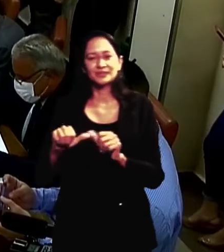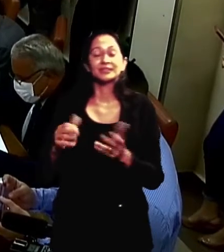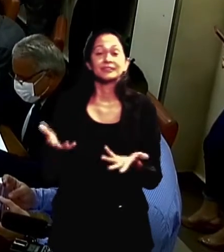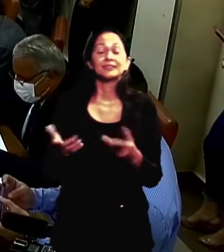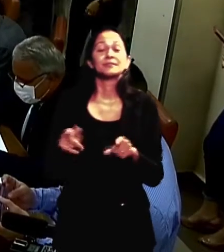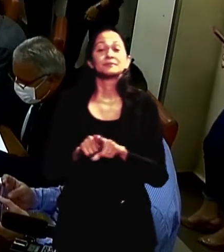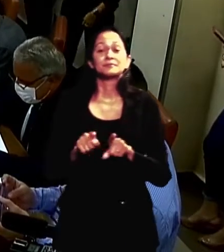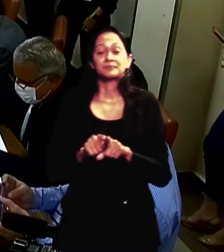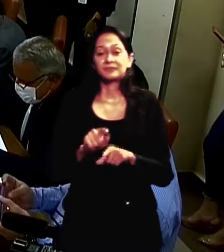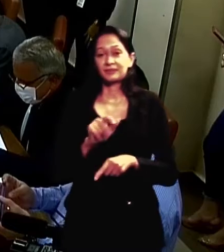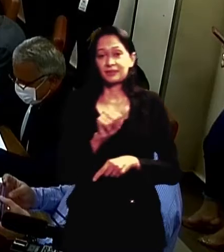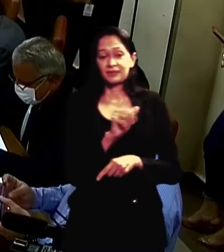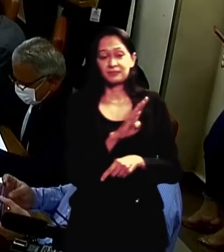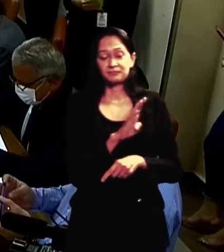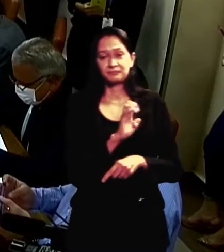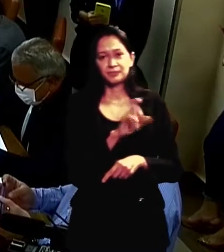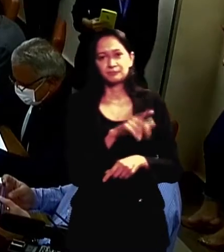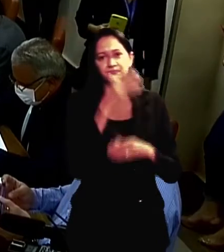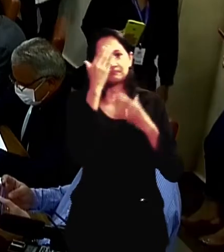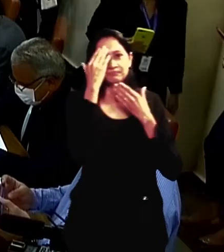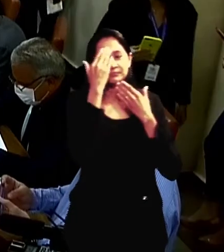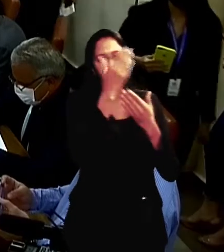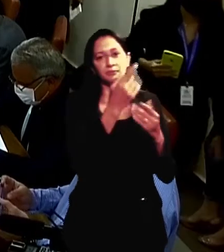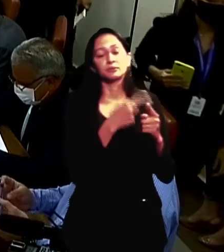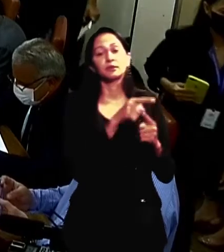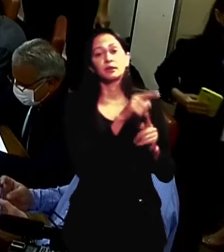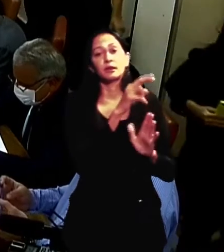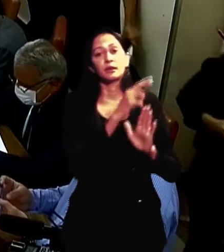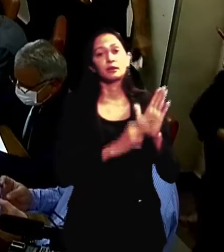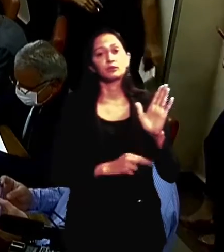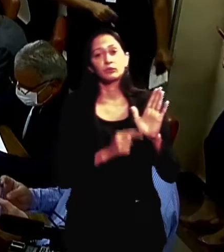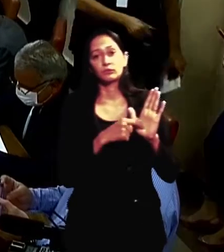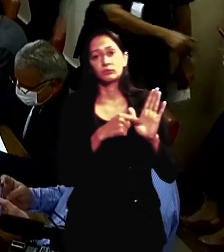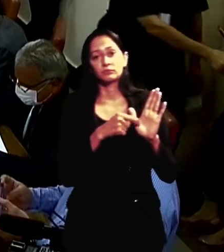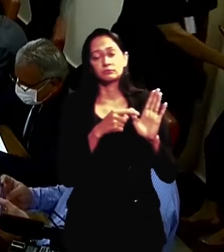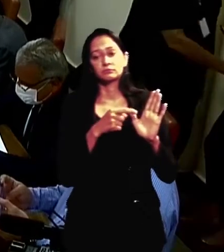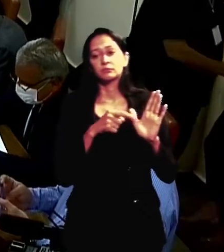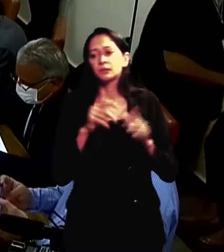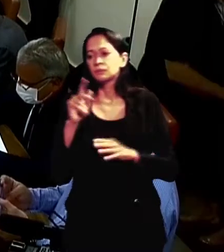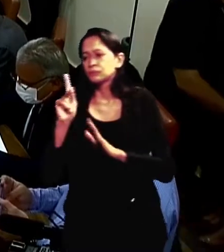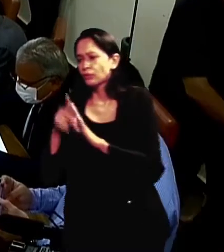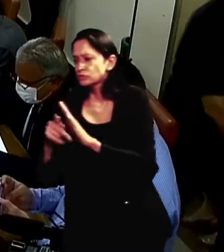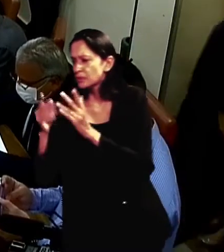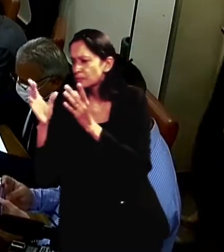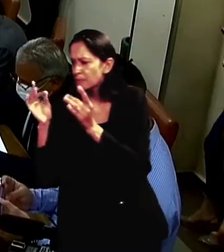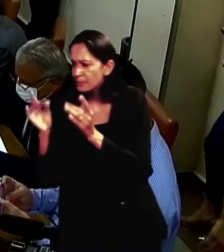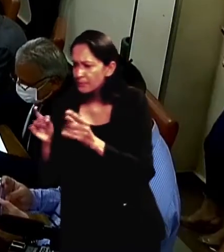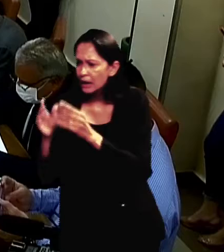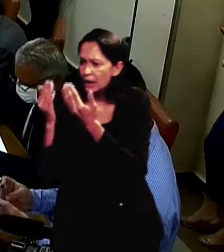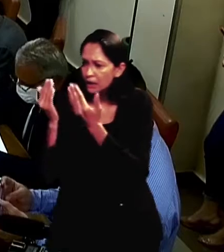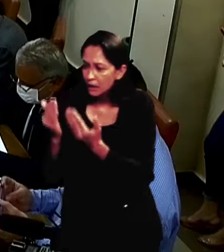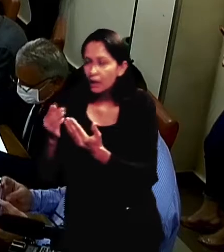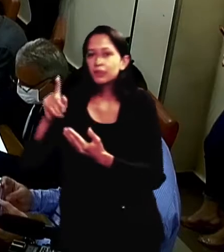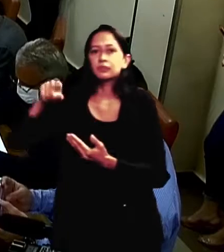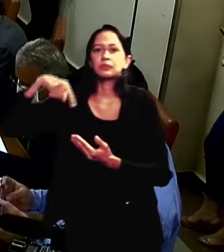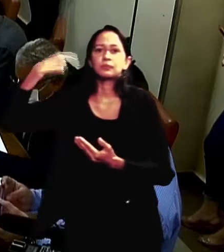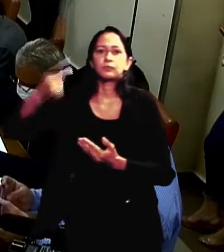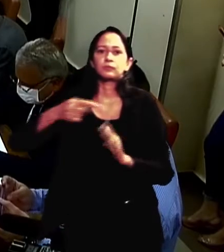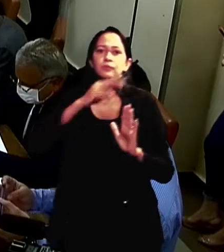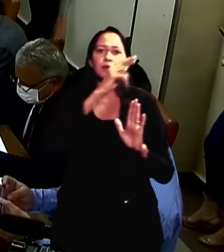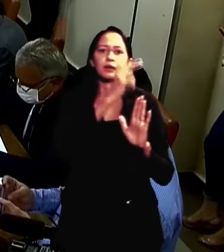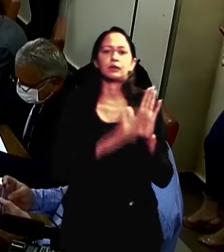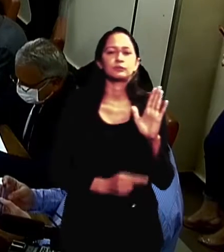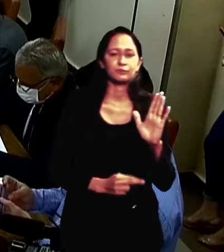Abel, que foi o relator desse importante projeto. Esse projeto é um projeto que vai simplesmente dar o